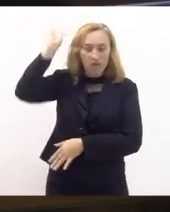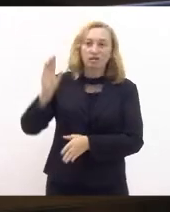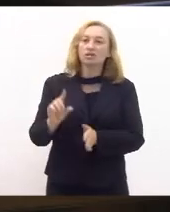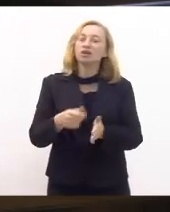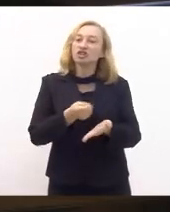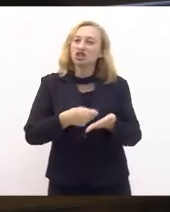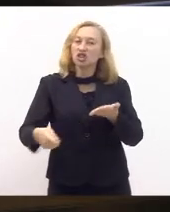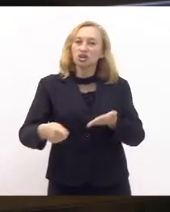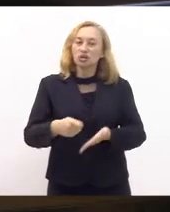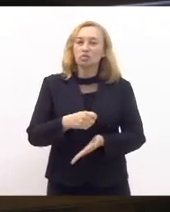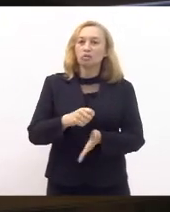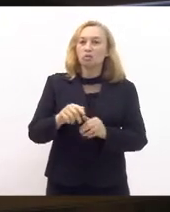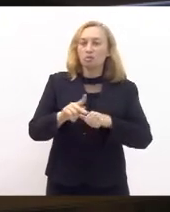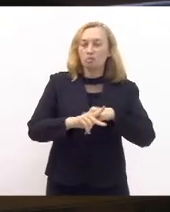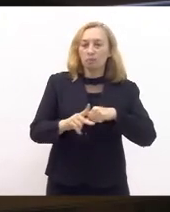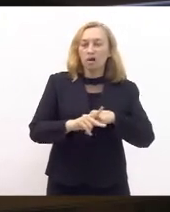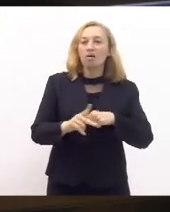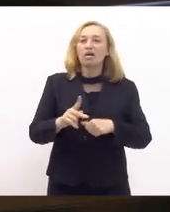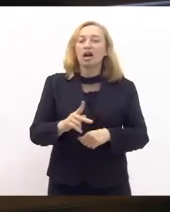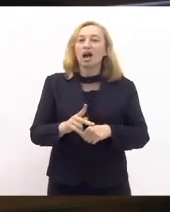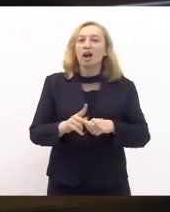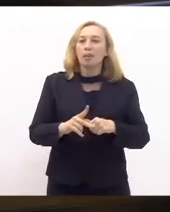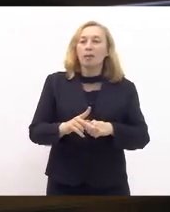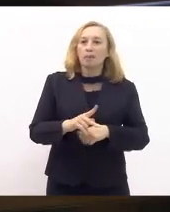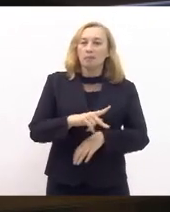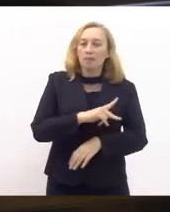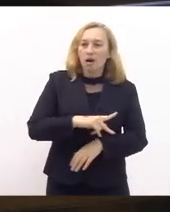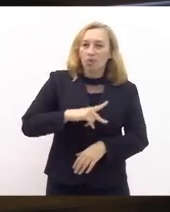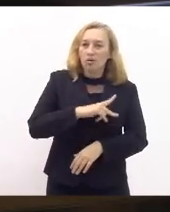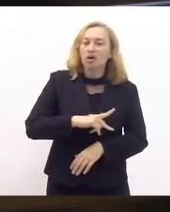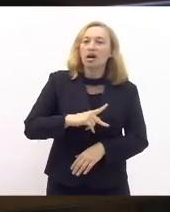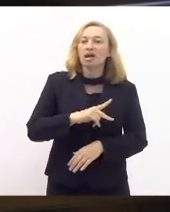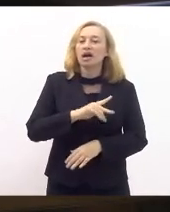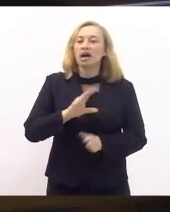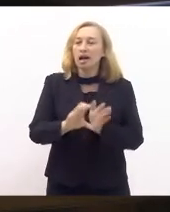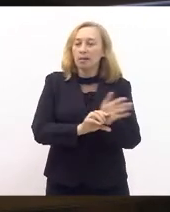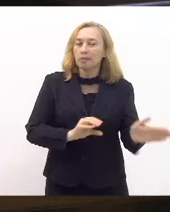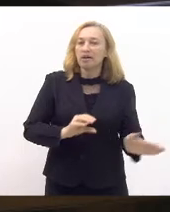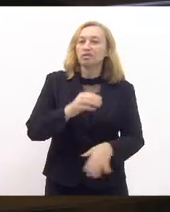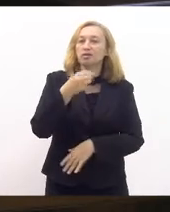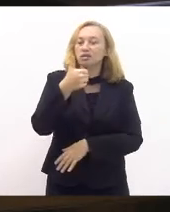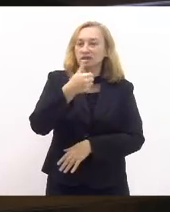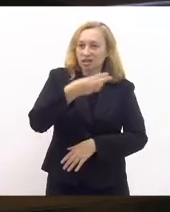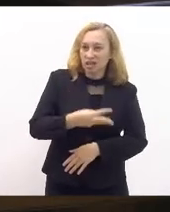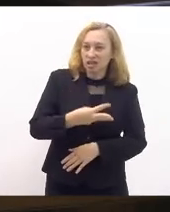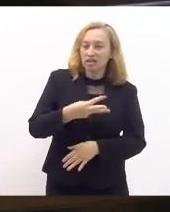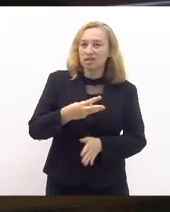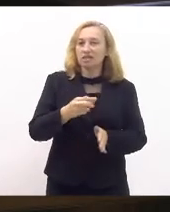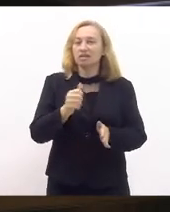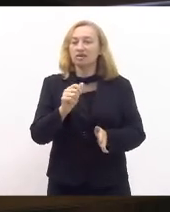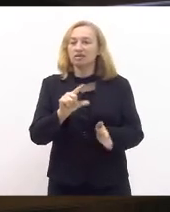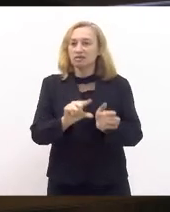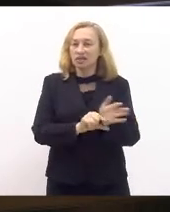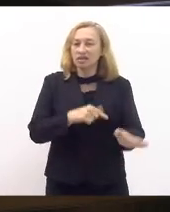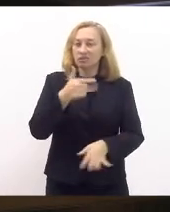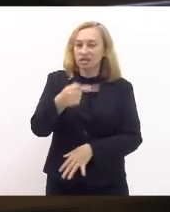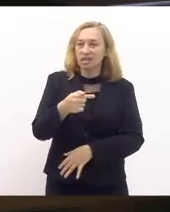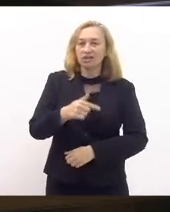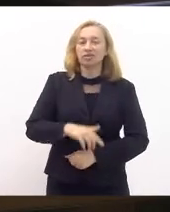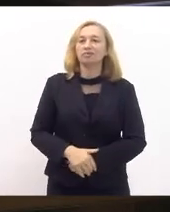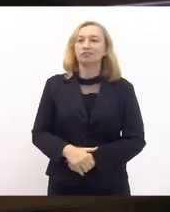por Paulo, no capítulo 13, a parte A do versículo 7, que diz assim: